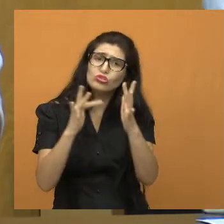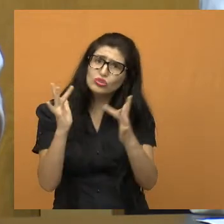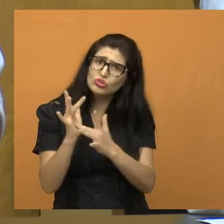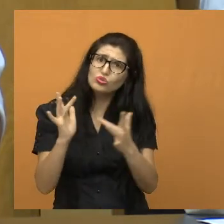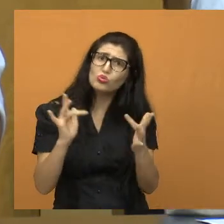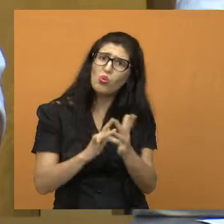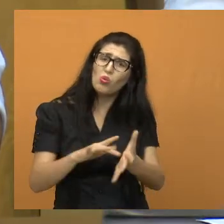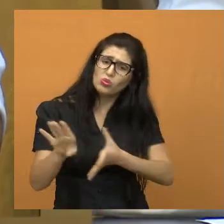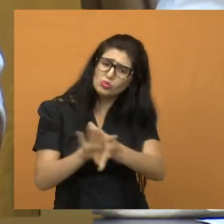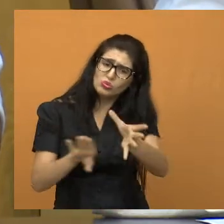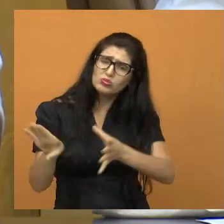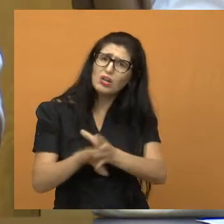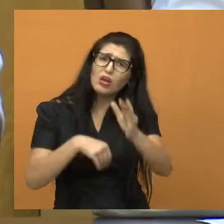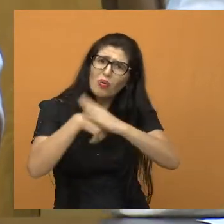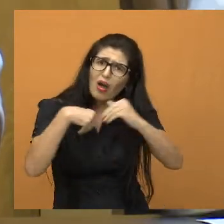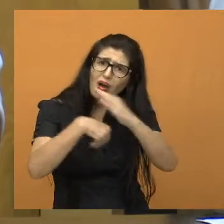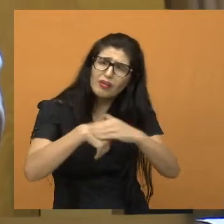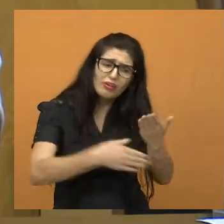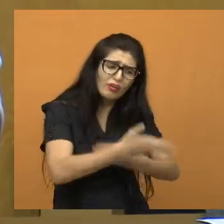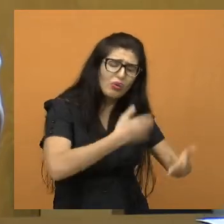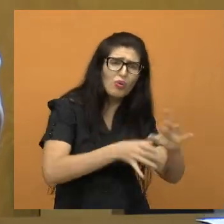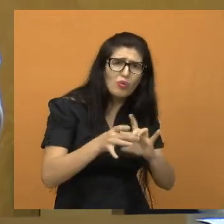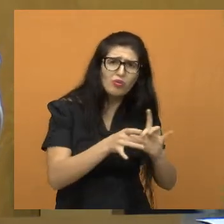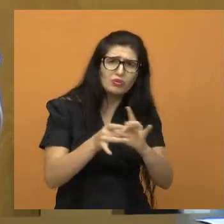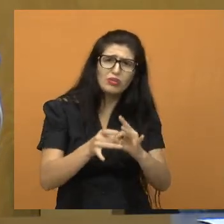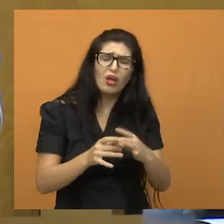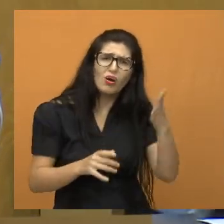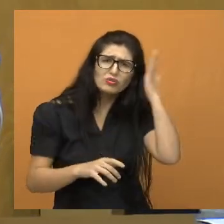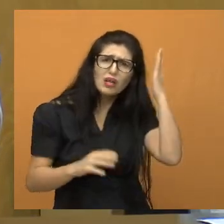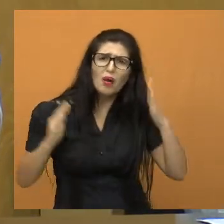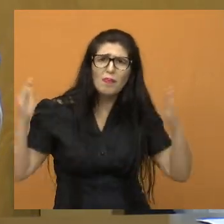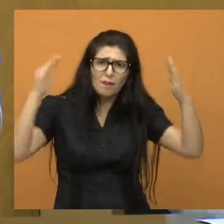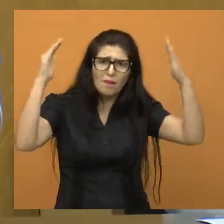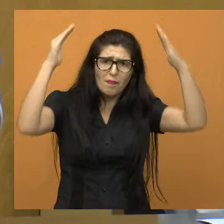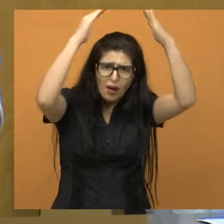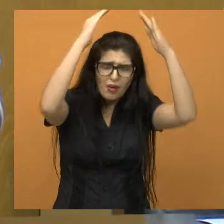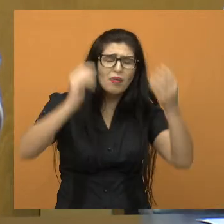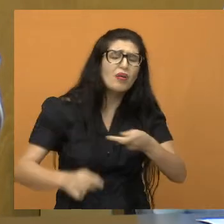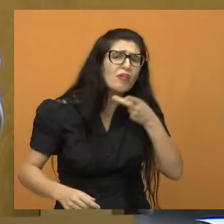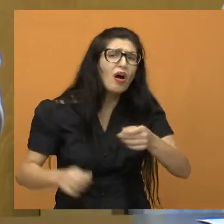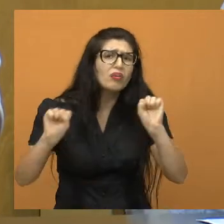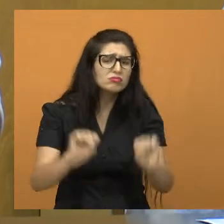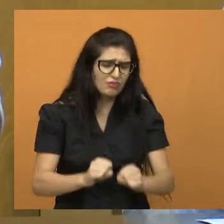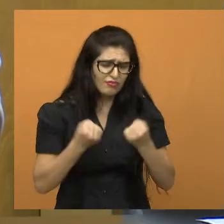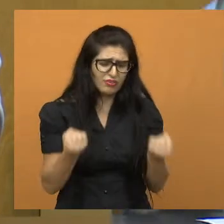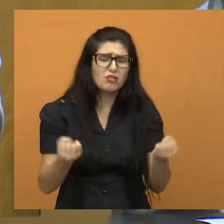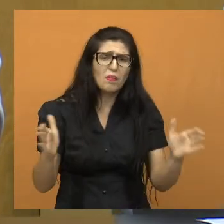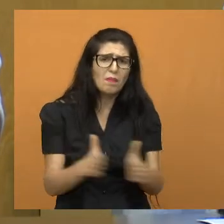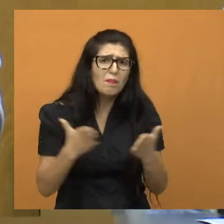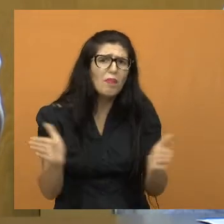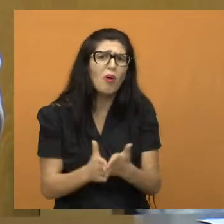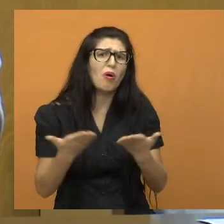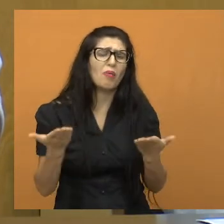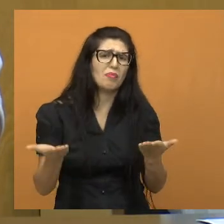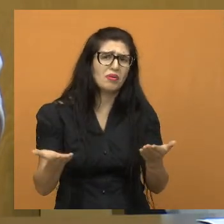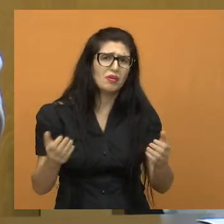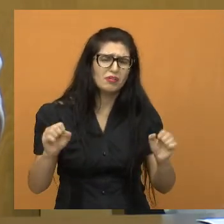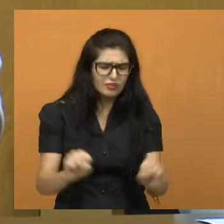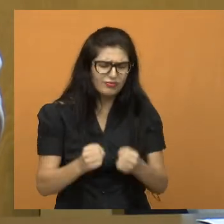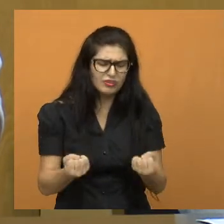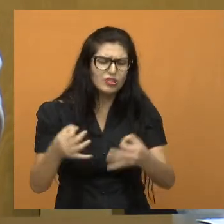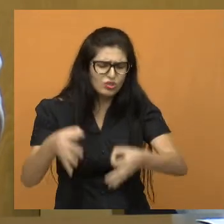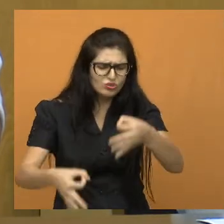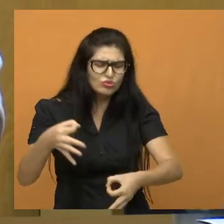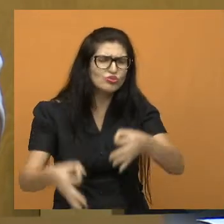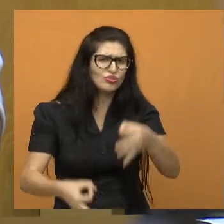inclusive a exortação do Papa que saiu essa semana, fala exatamente disso. Defender o pobre, defender a injustiça, não é